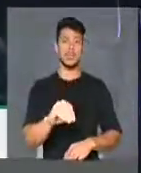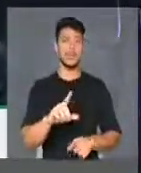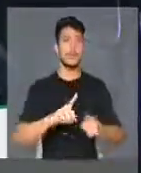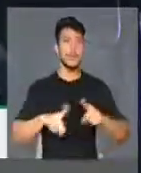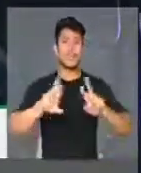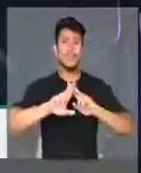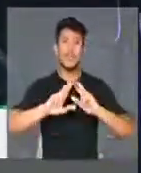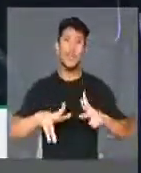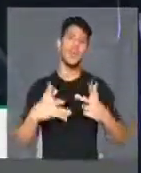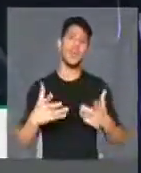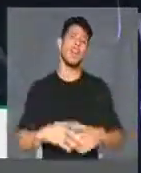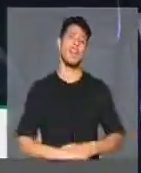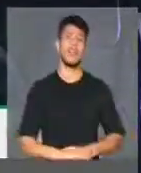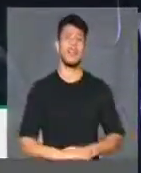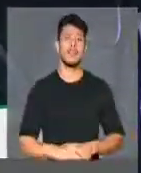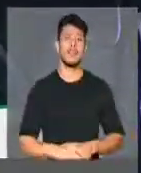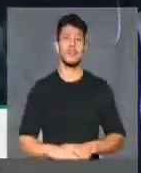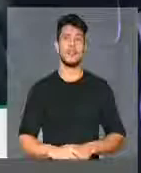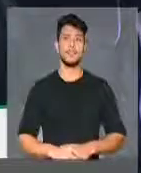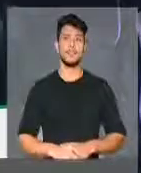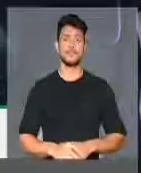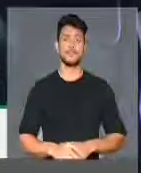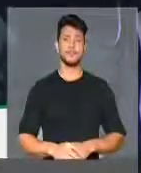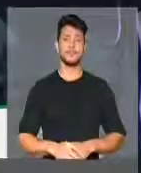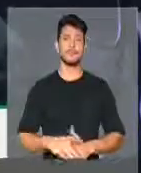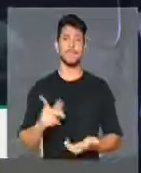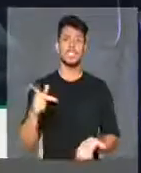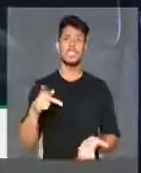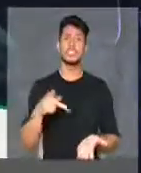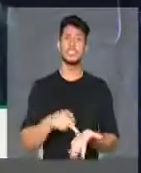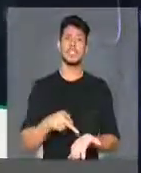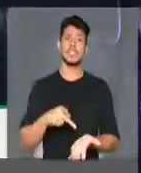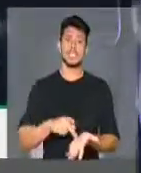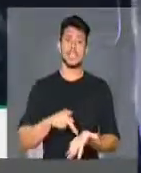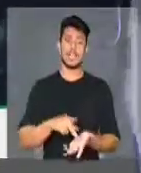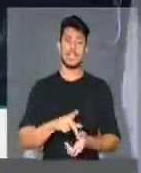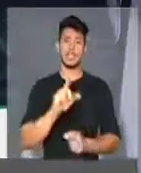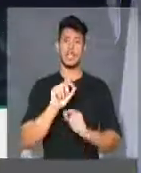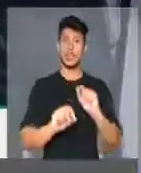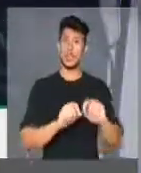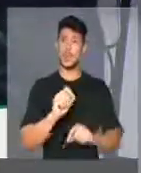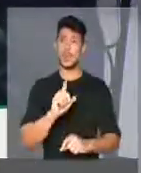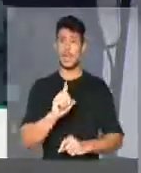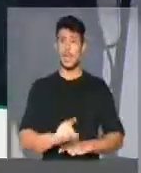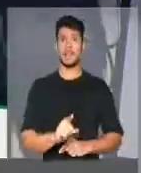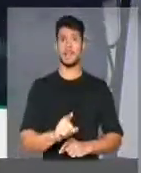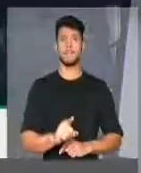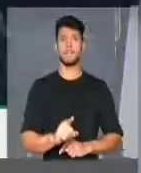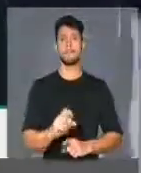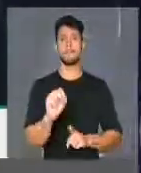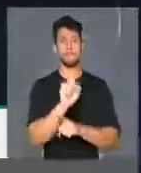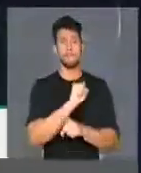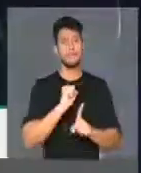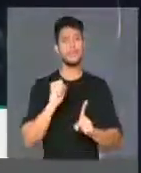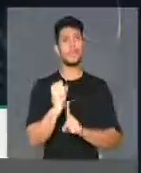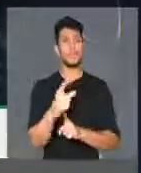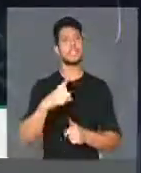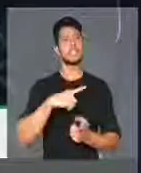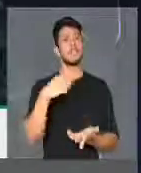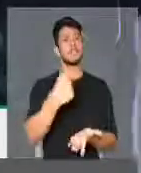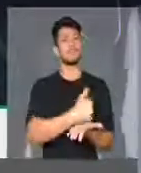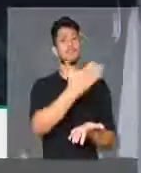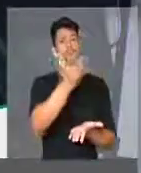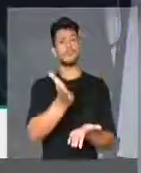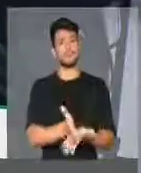uma abstração. O concreto, a concretude, é que a sociedade é